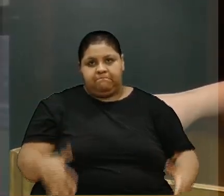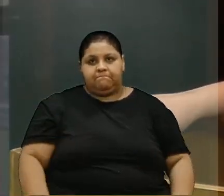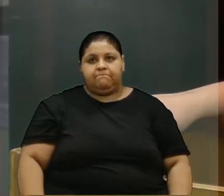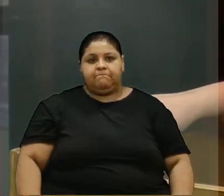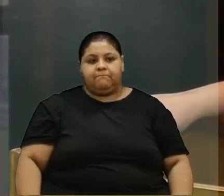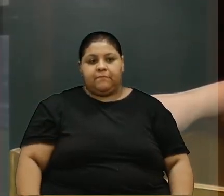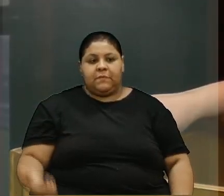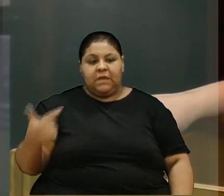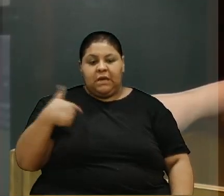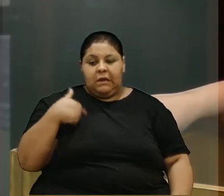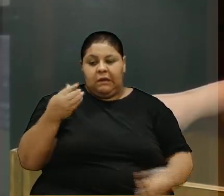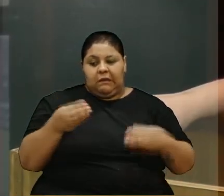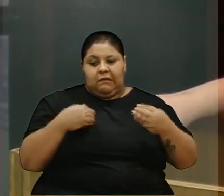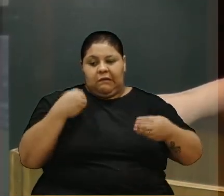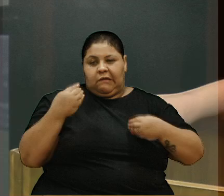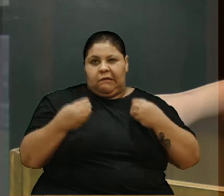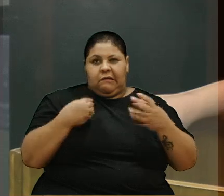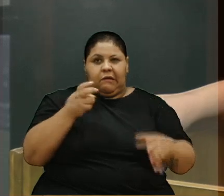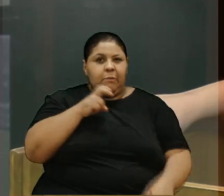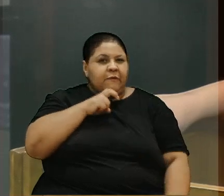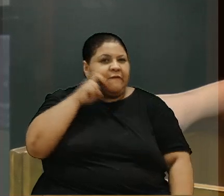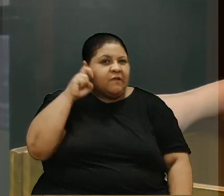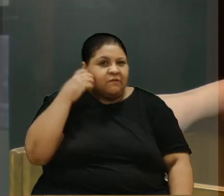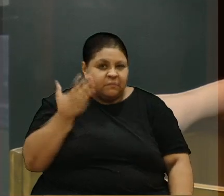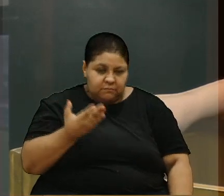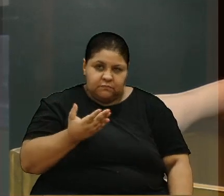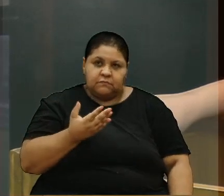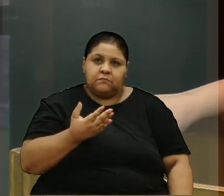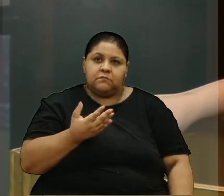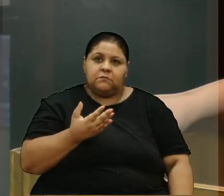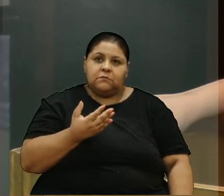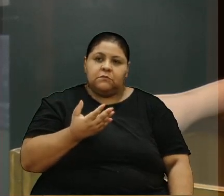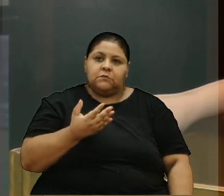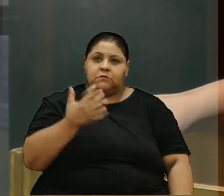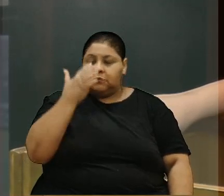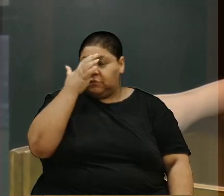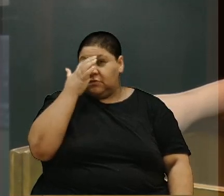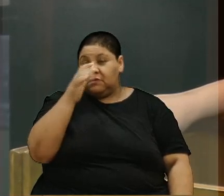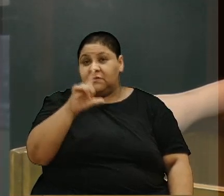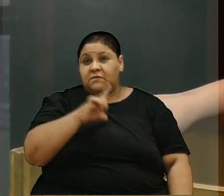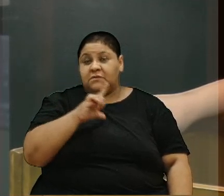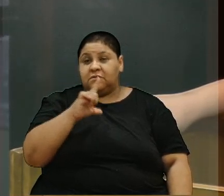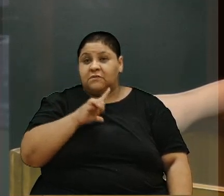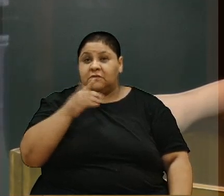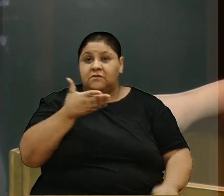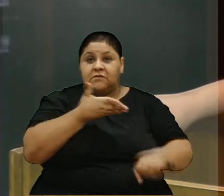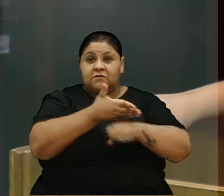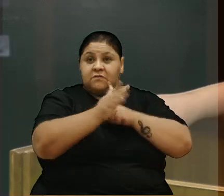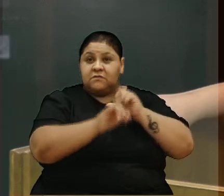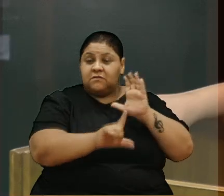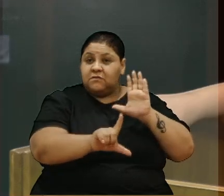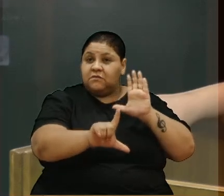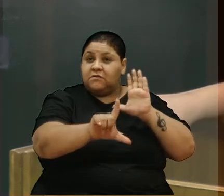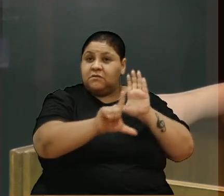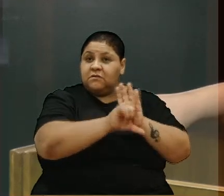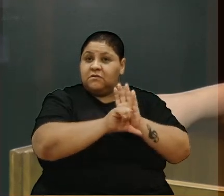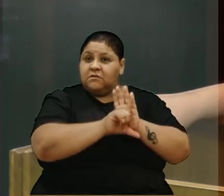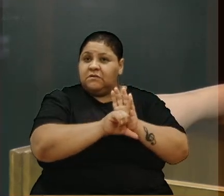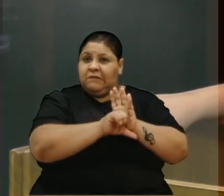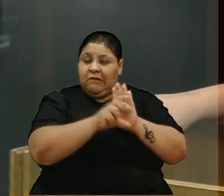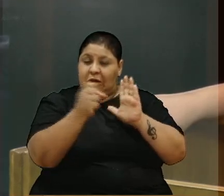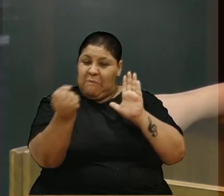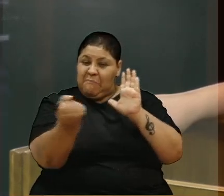me sinto envergonhada de ter sido parte de uma legislatura que deixou uma mancha